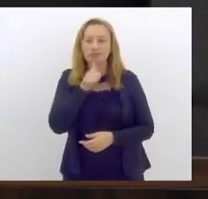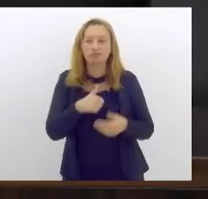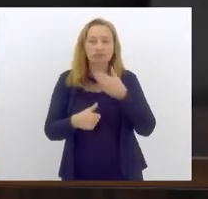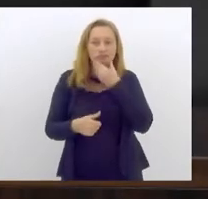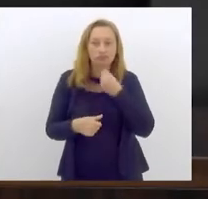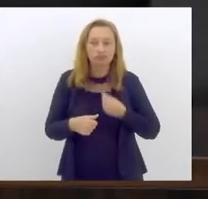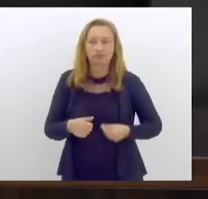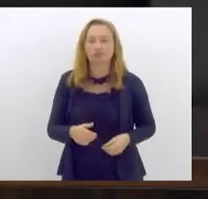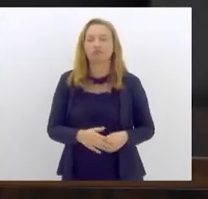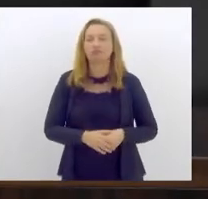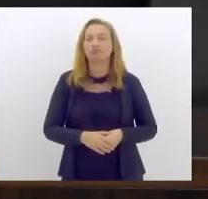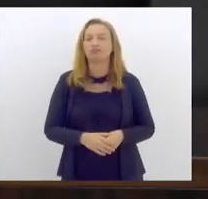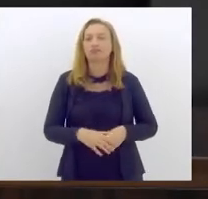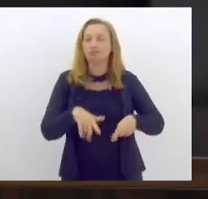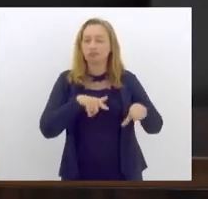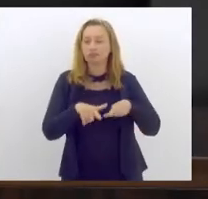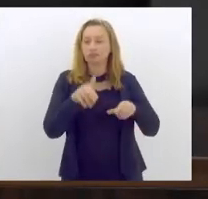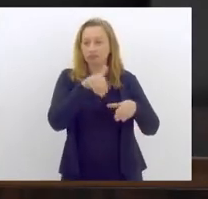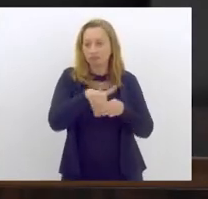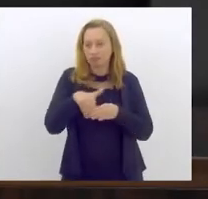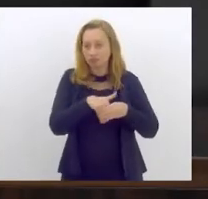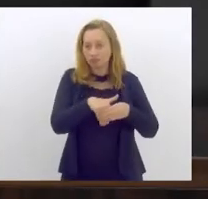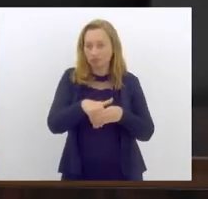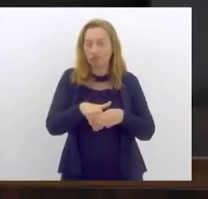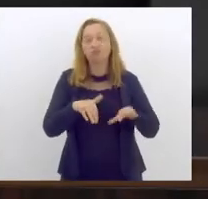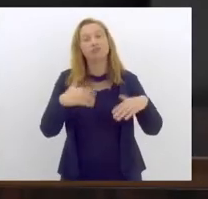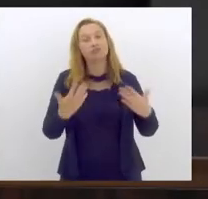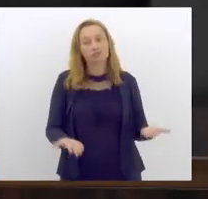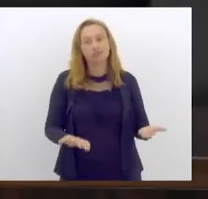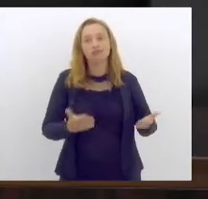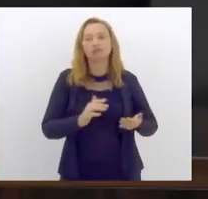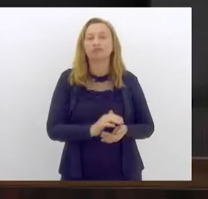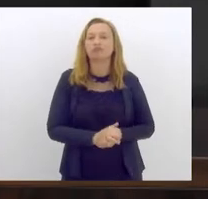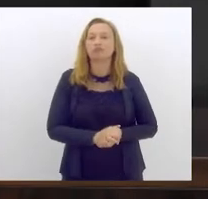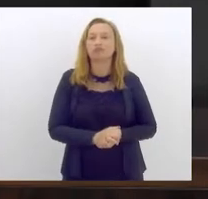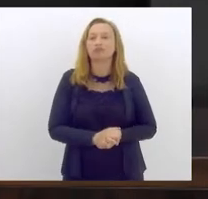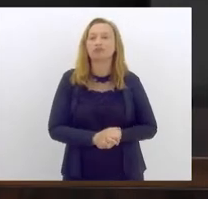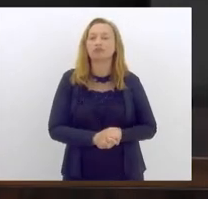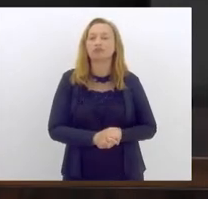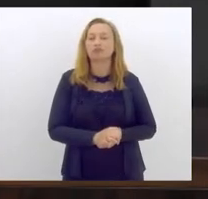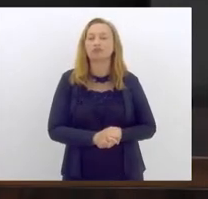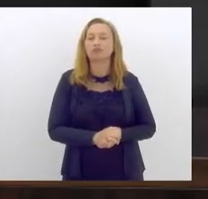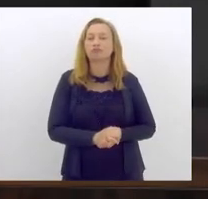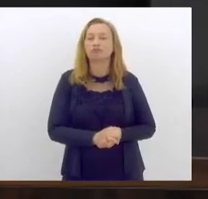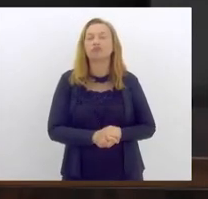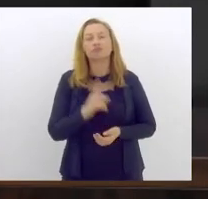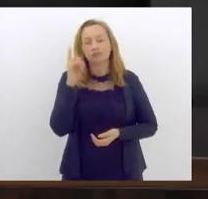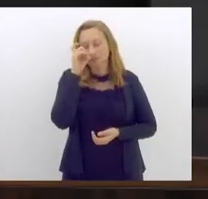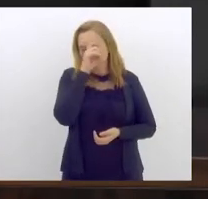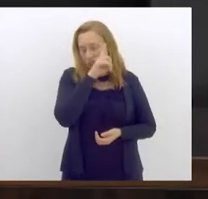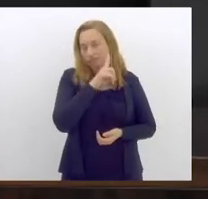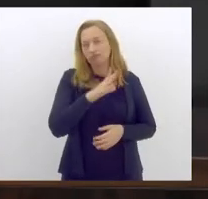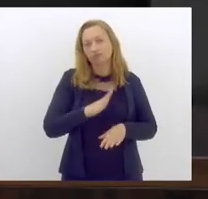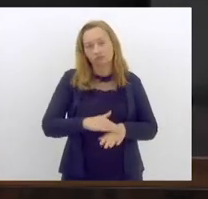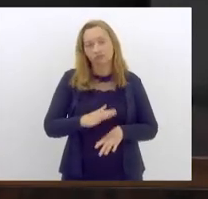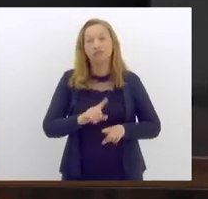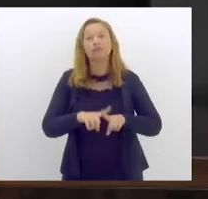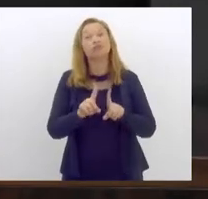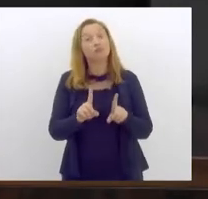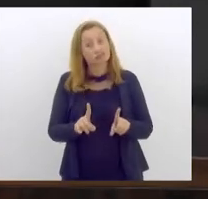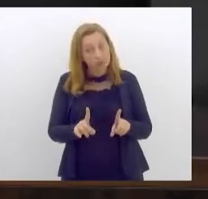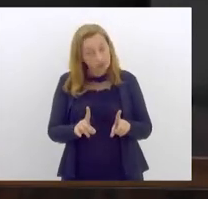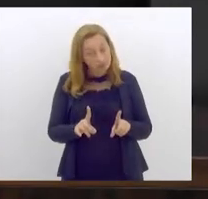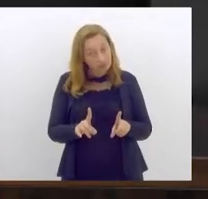estavam aí nas suas campanhas então isso teve um uma dificuldade maior né mas